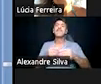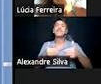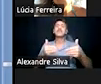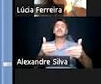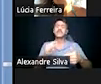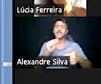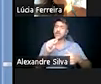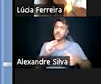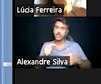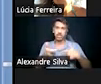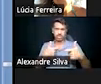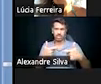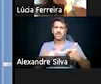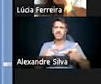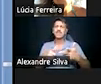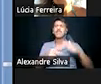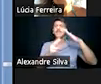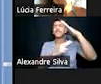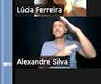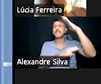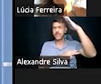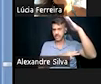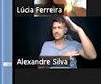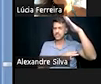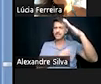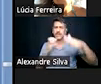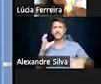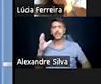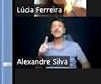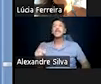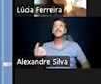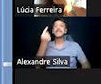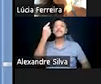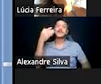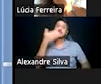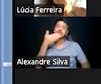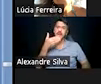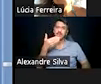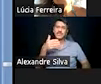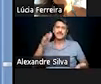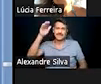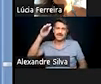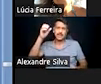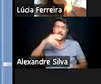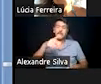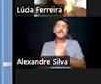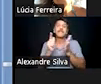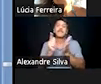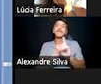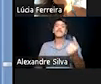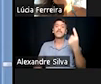Ponte Rio-Niterói, e é da onde saiu o primeiro saco de cimento ensacado em papel, que é